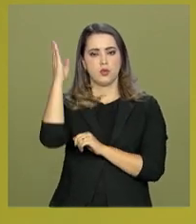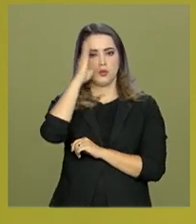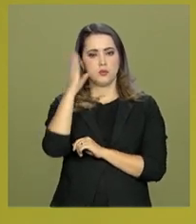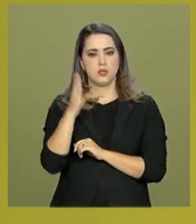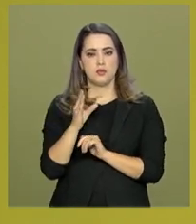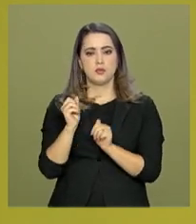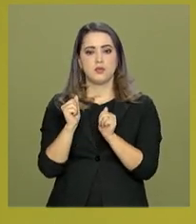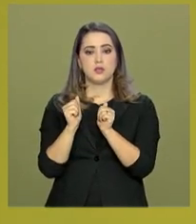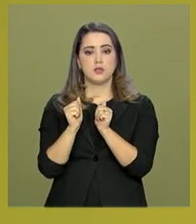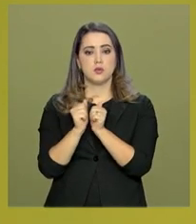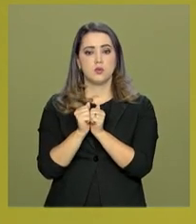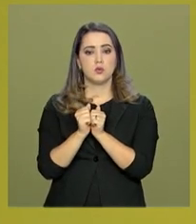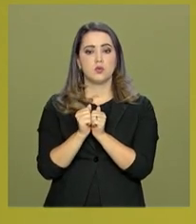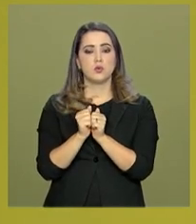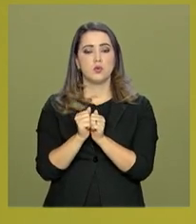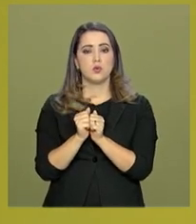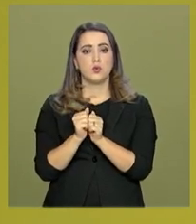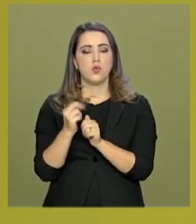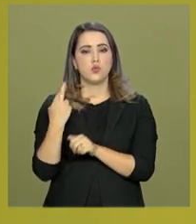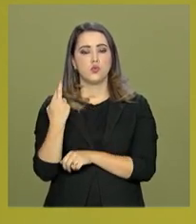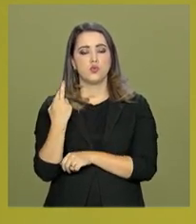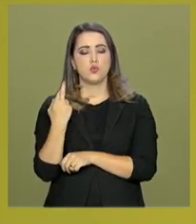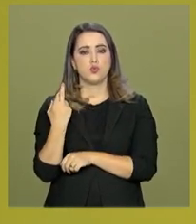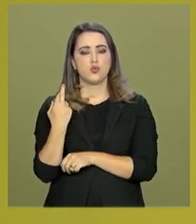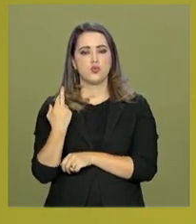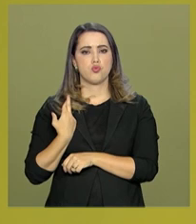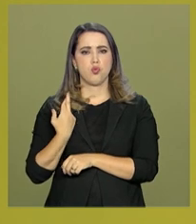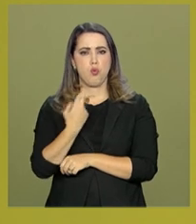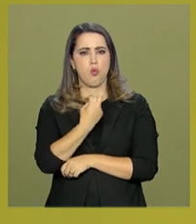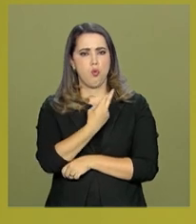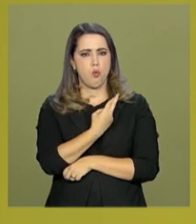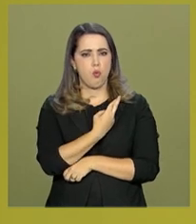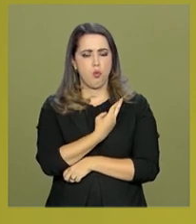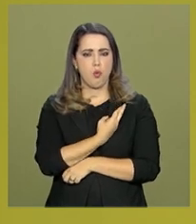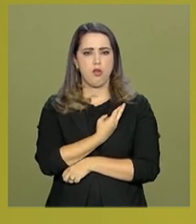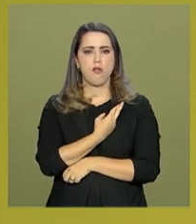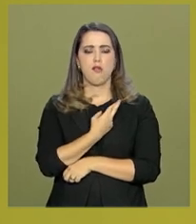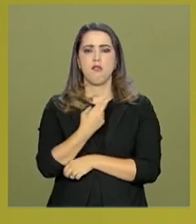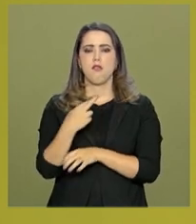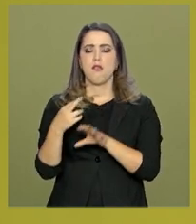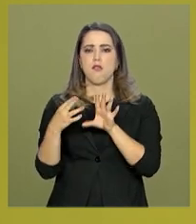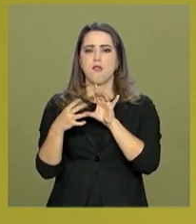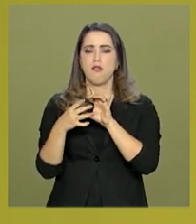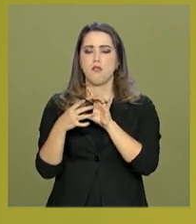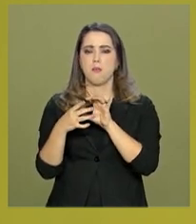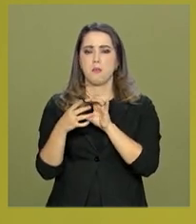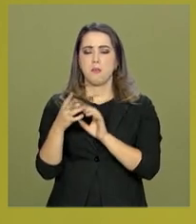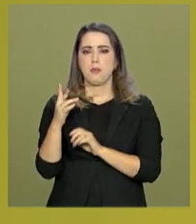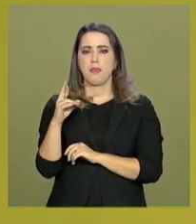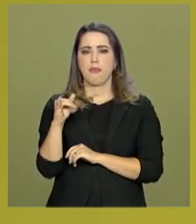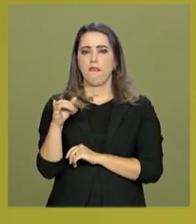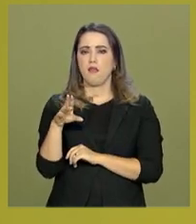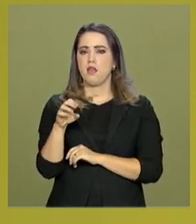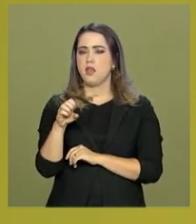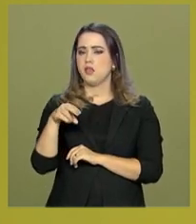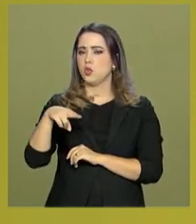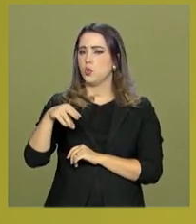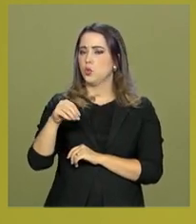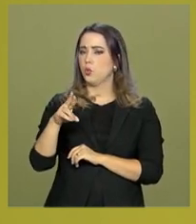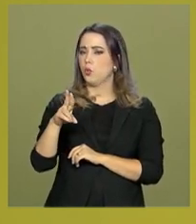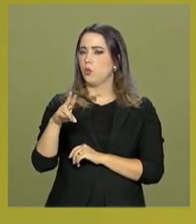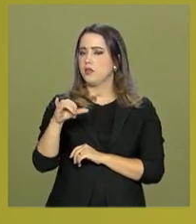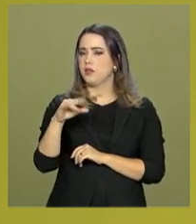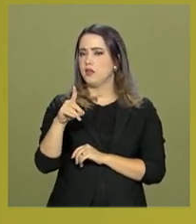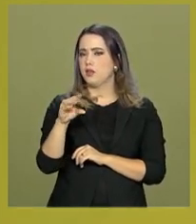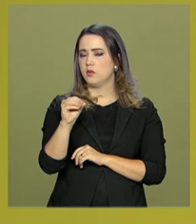do rio negro está na inglaterra eo brasil e eu me recordo que muitos países signatários de